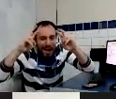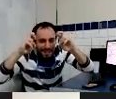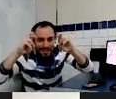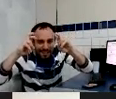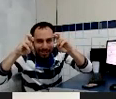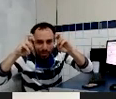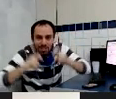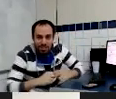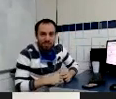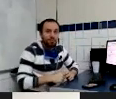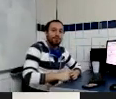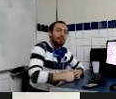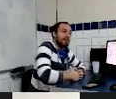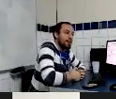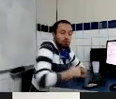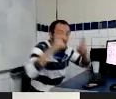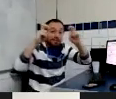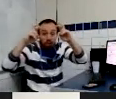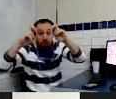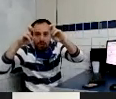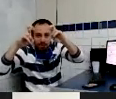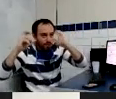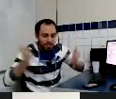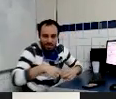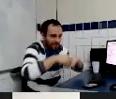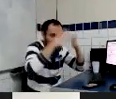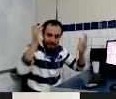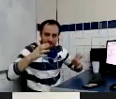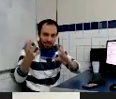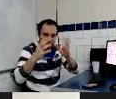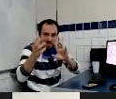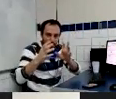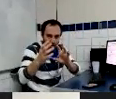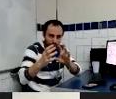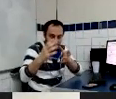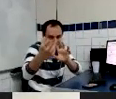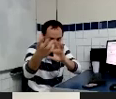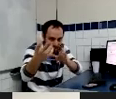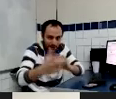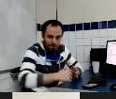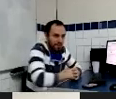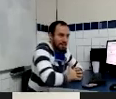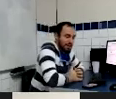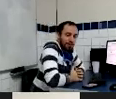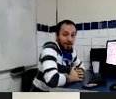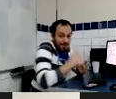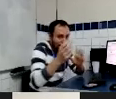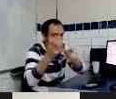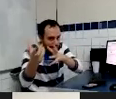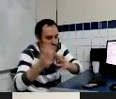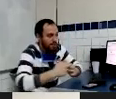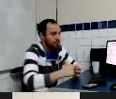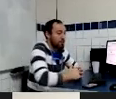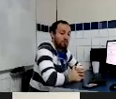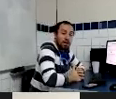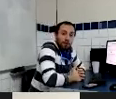Os padres do Egito. Os pastores do Egito. Para eu facilitar para você, né? O que são